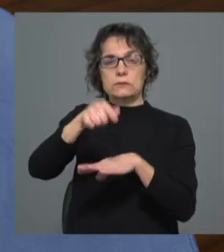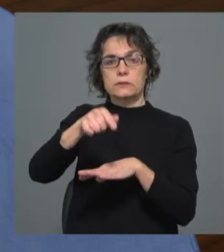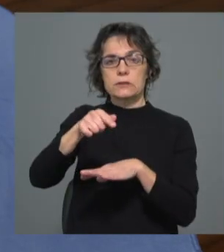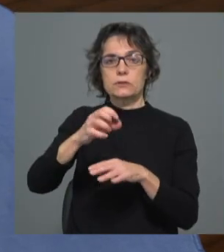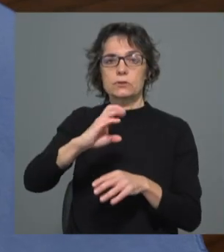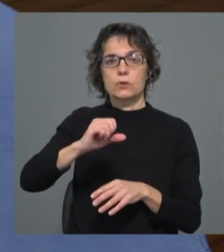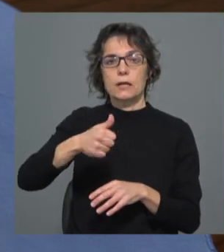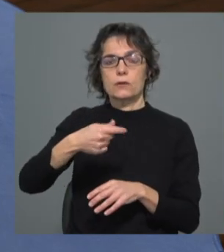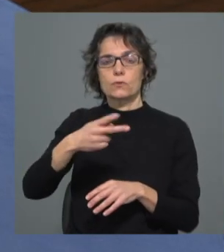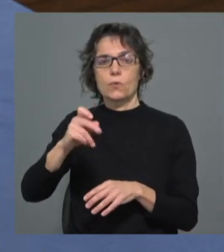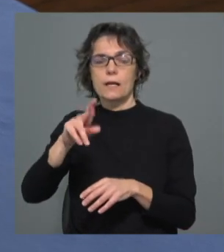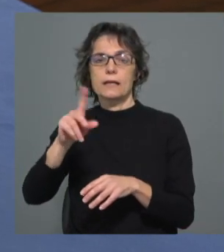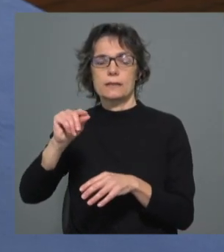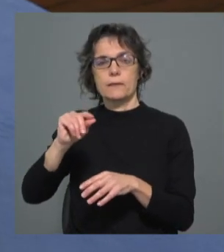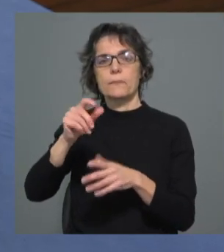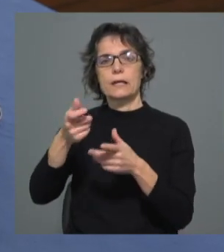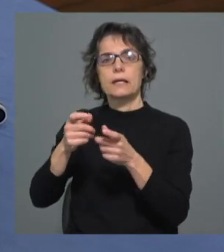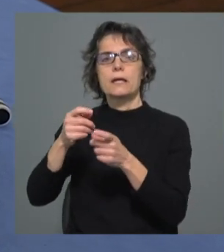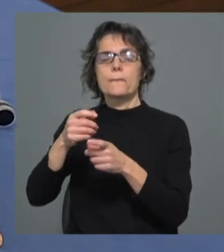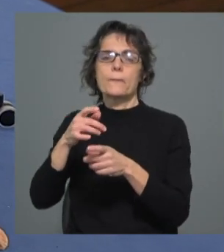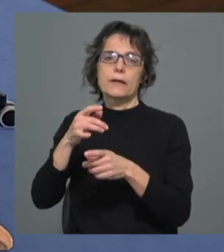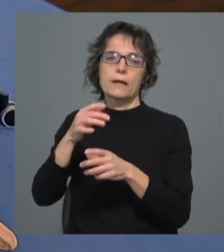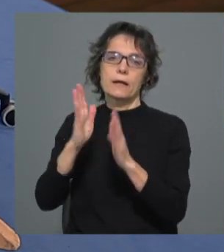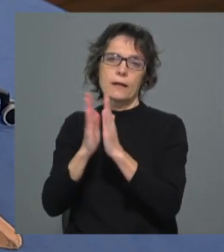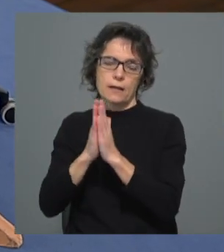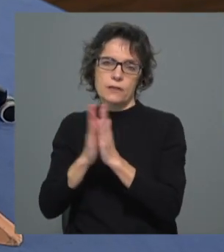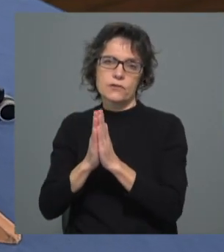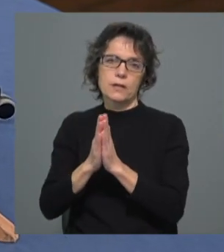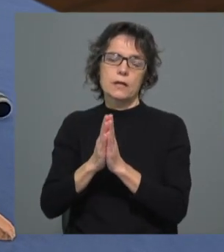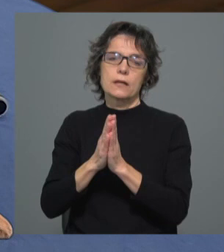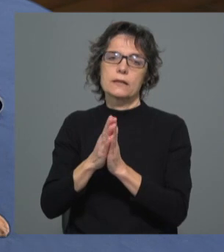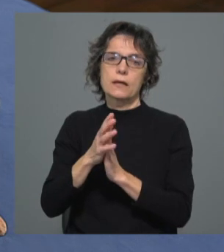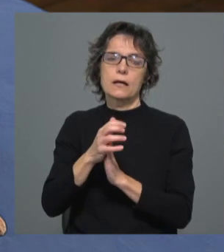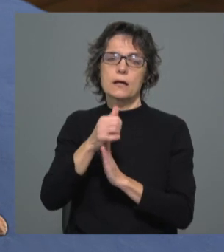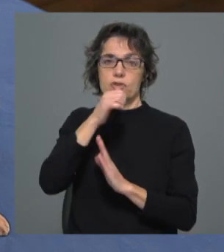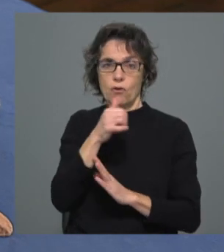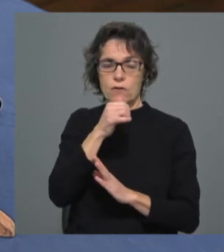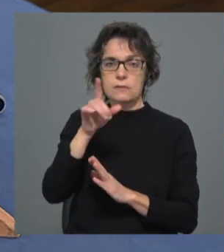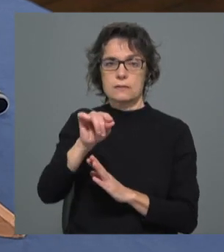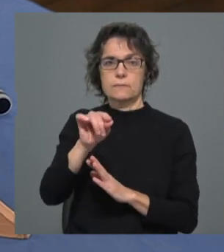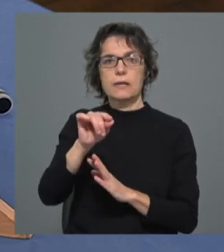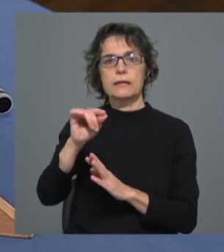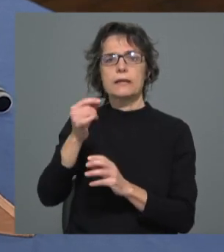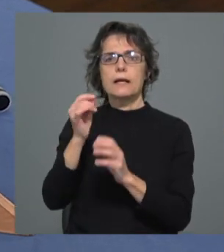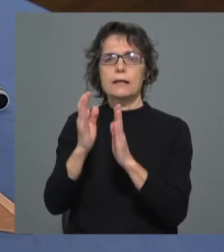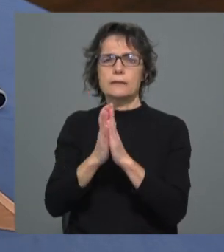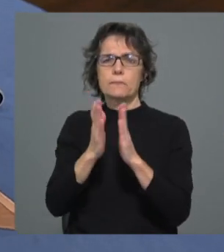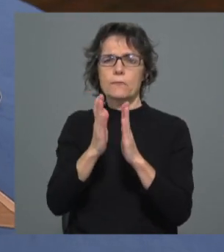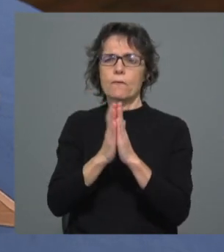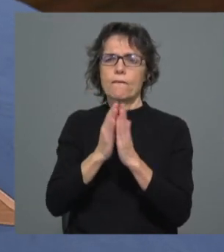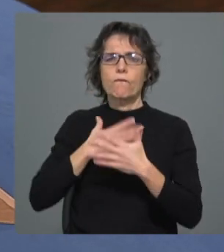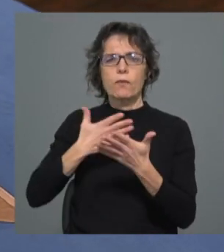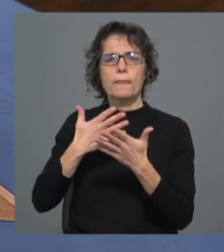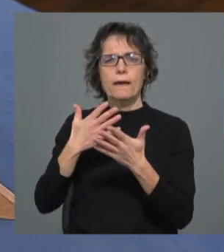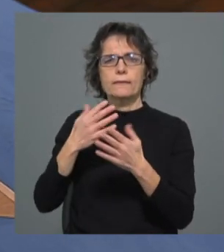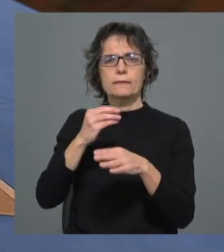Geral da Igreja na Escócia. Há aqui uma linha ecuménica também nesta deslocação. E que é um testemunho.